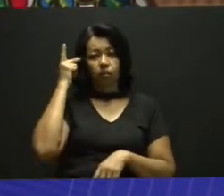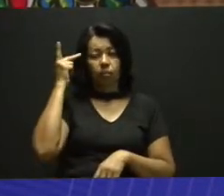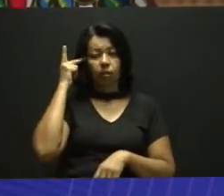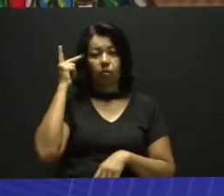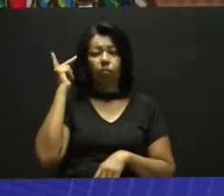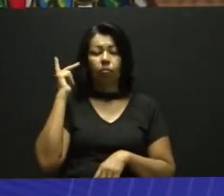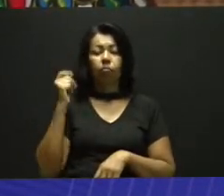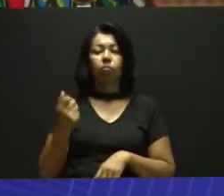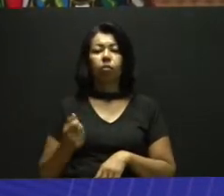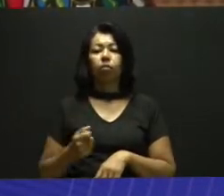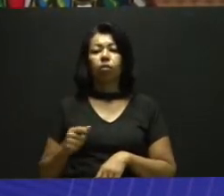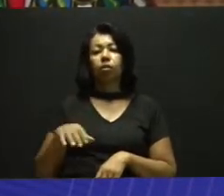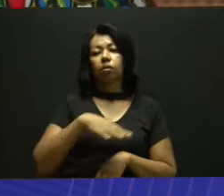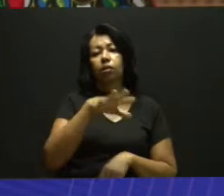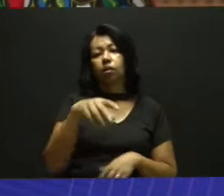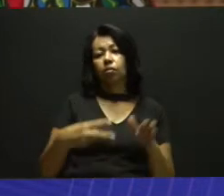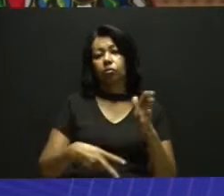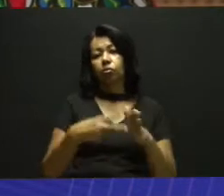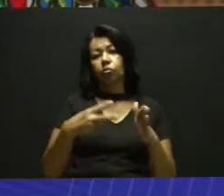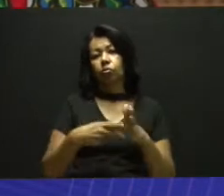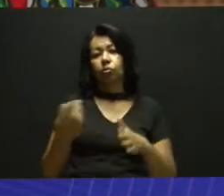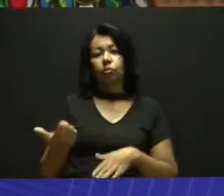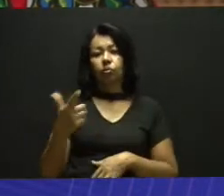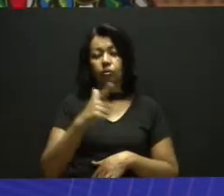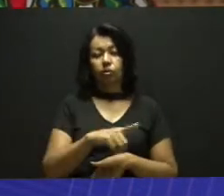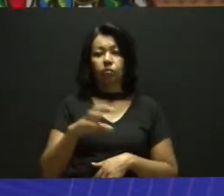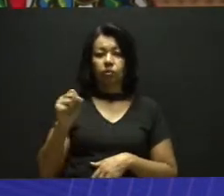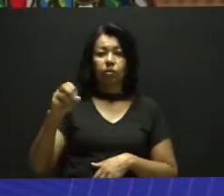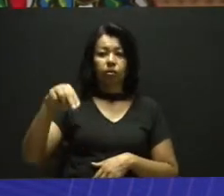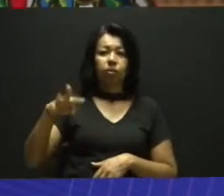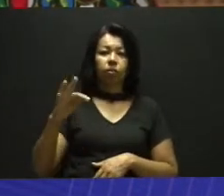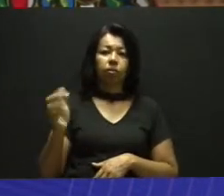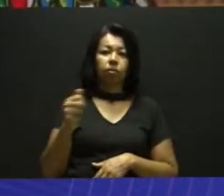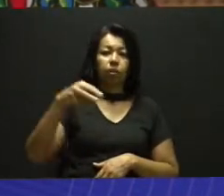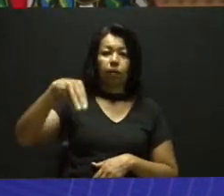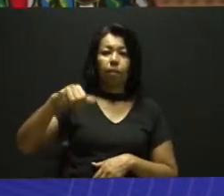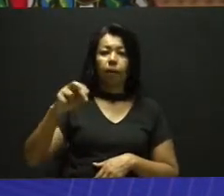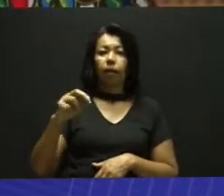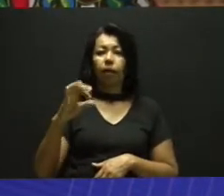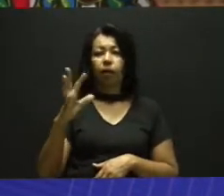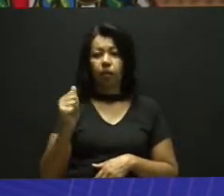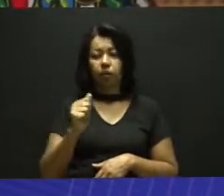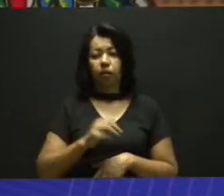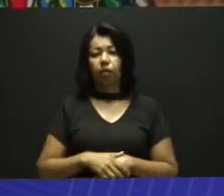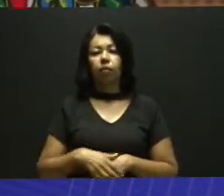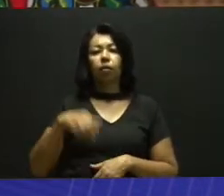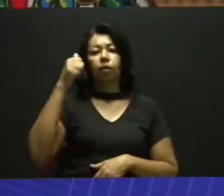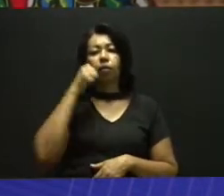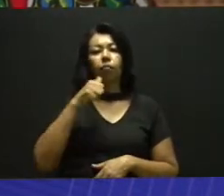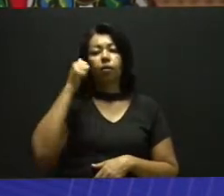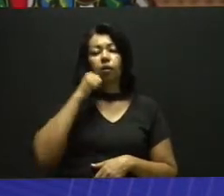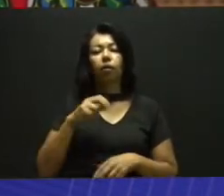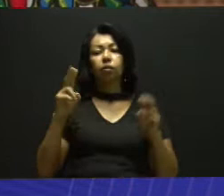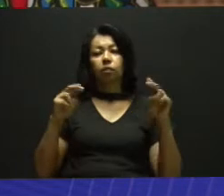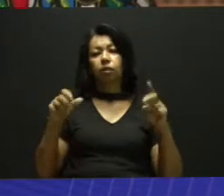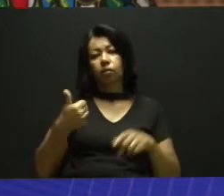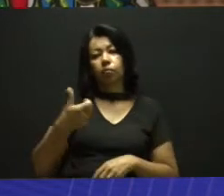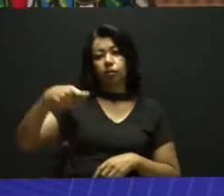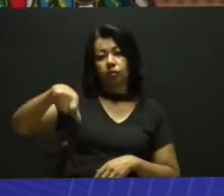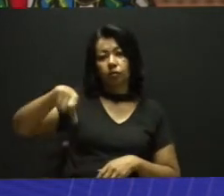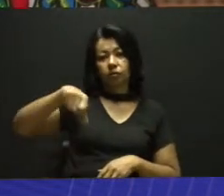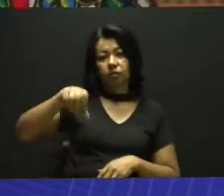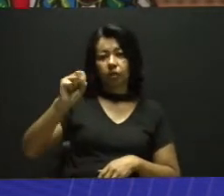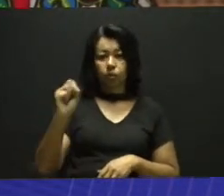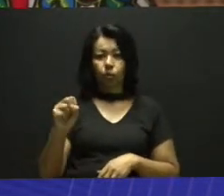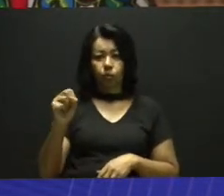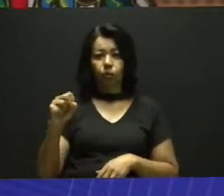geral do segundo concurso da estância de cachoeiras em santa maria santa rita mulheres de destaque de 1998 e